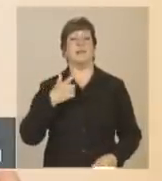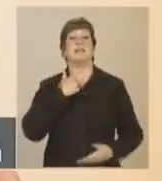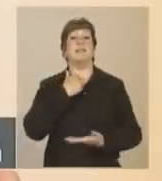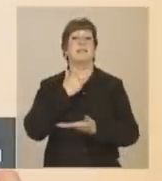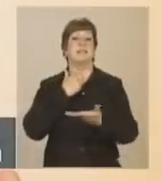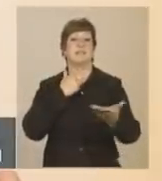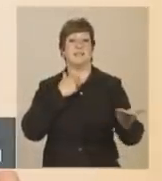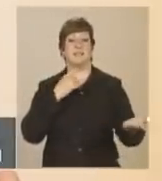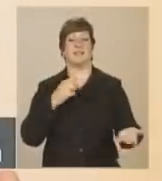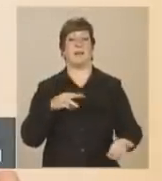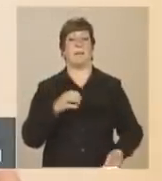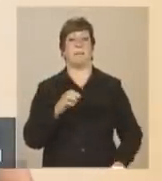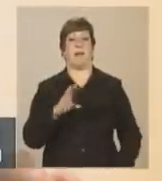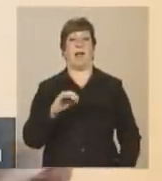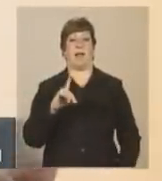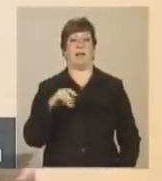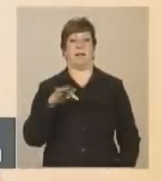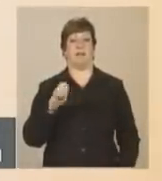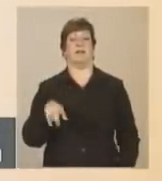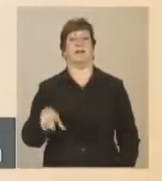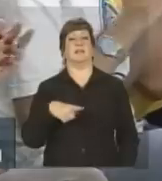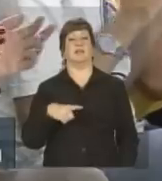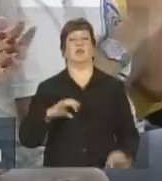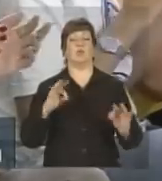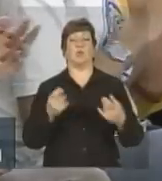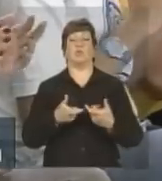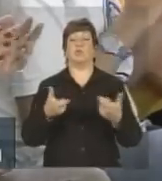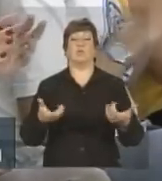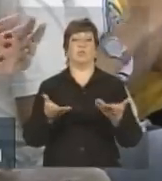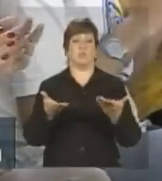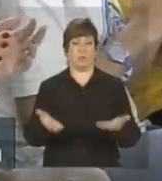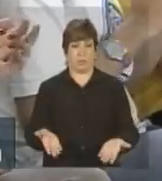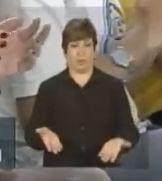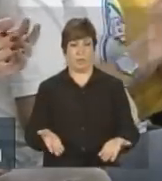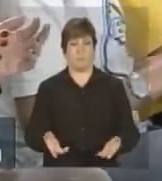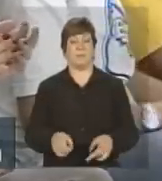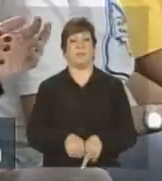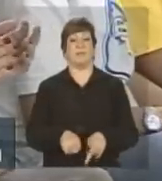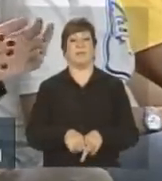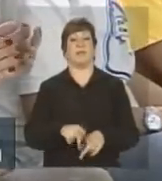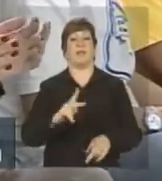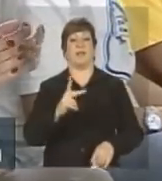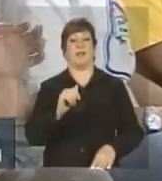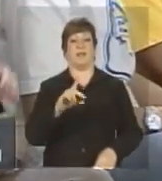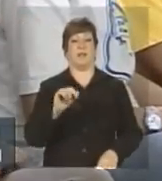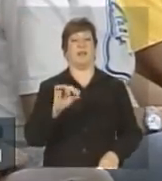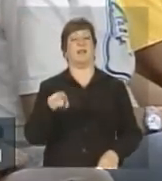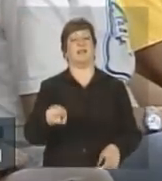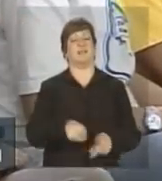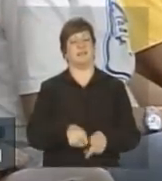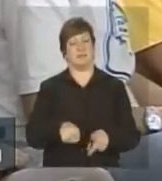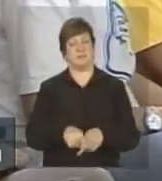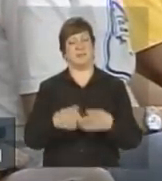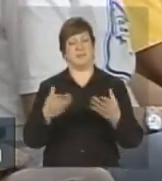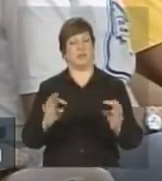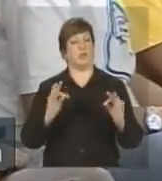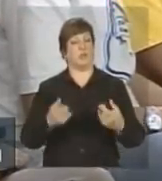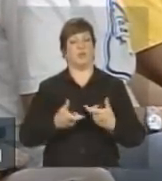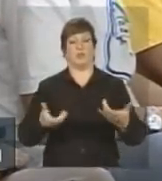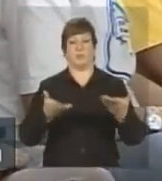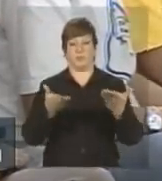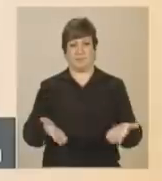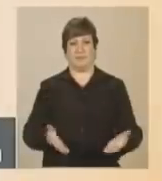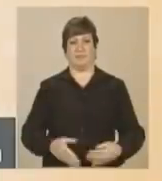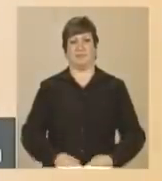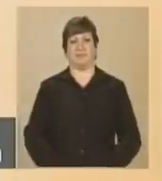desejando ao Mercadante todo sucesso e ao Fernando Haddad também todo sucesso.